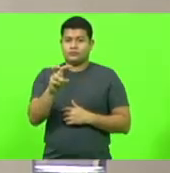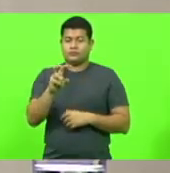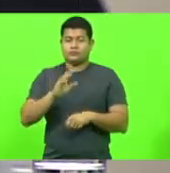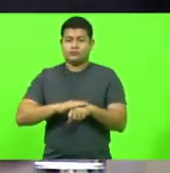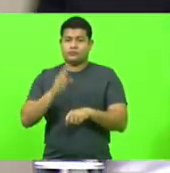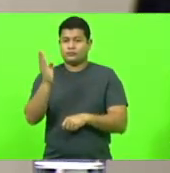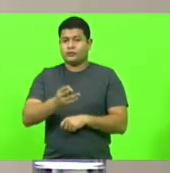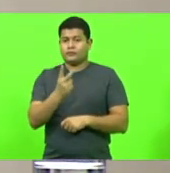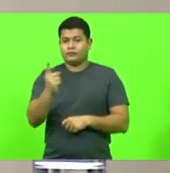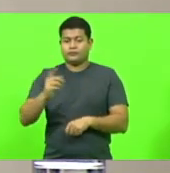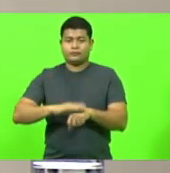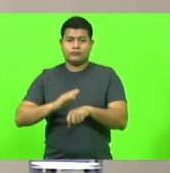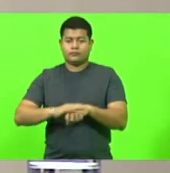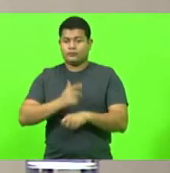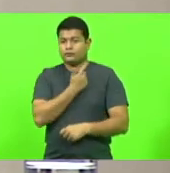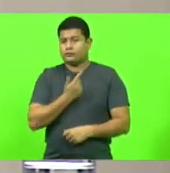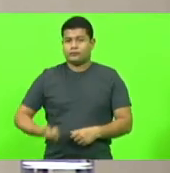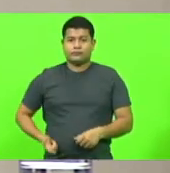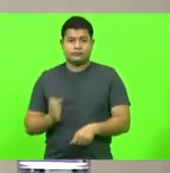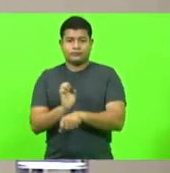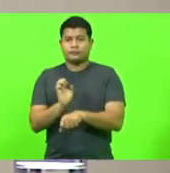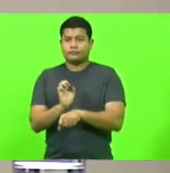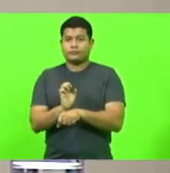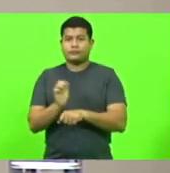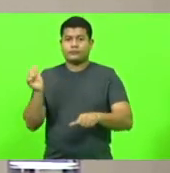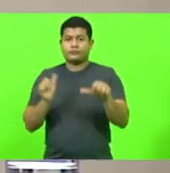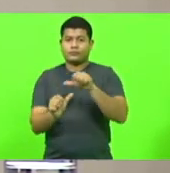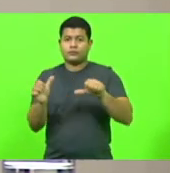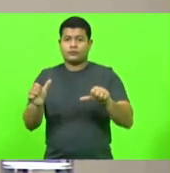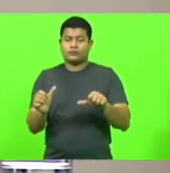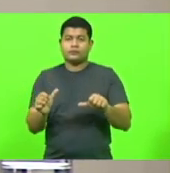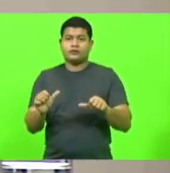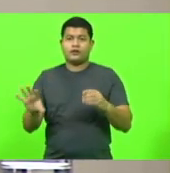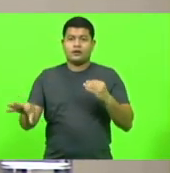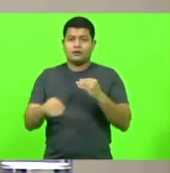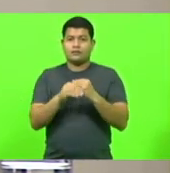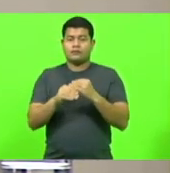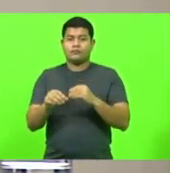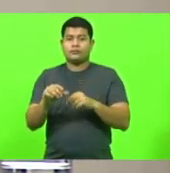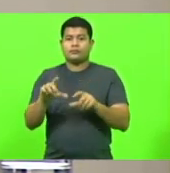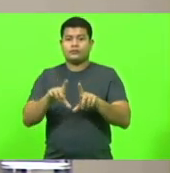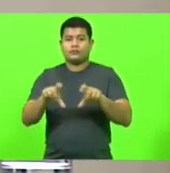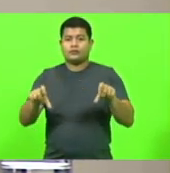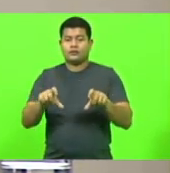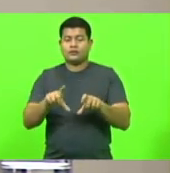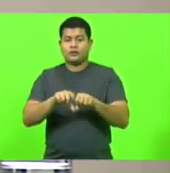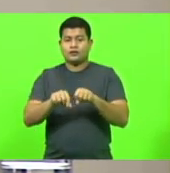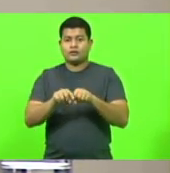245/2021, autor Governo do Estado. Altera a ementa e o artigo 1º da Lei